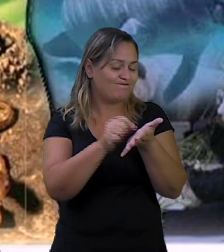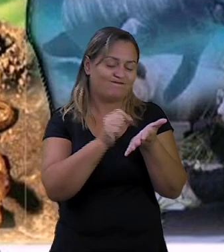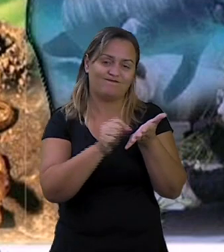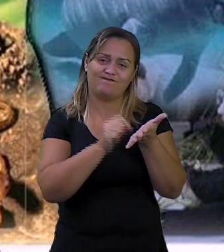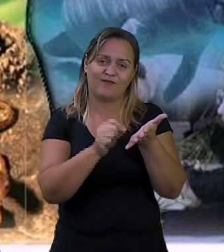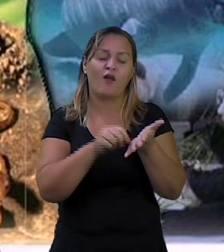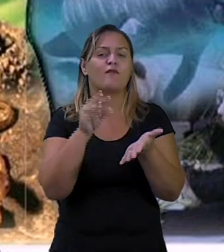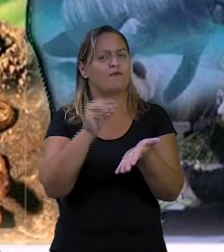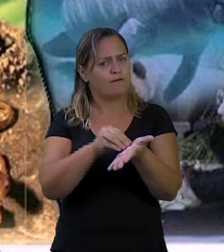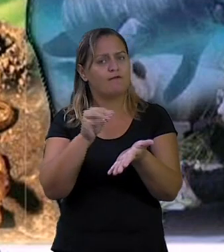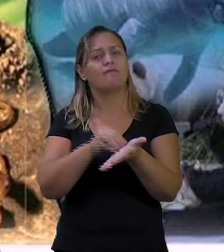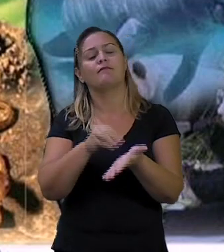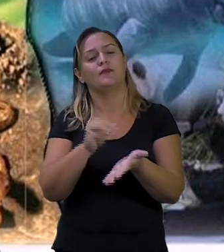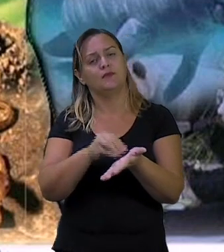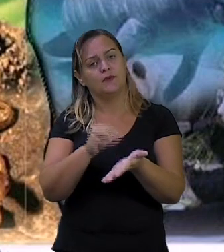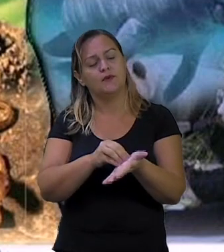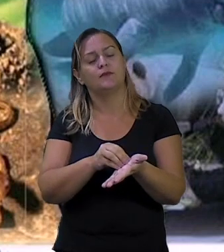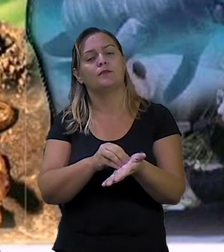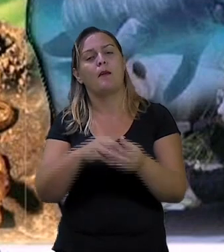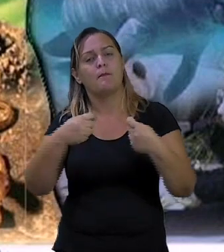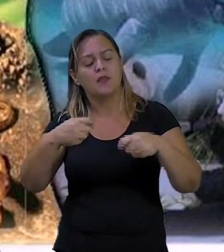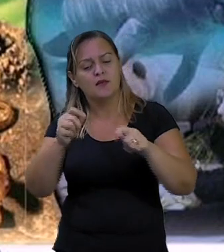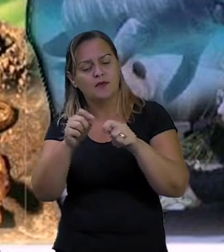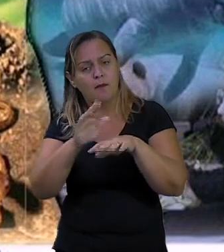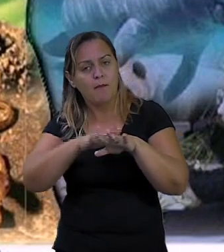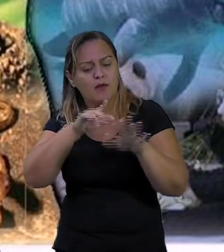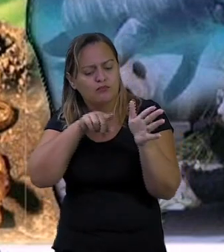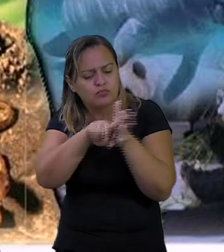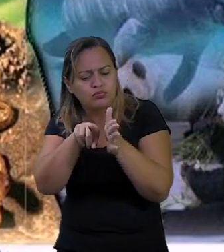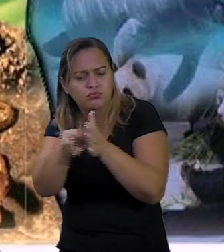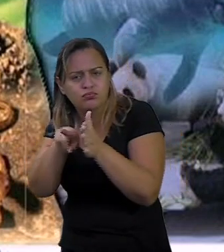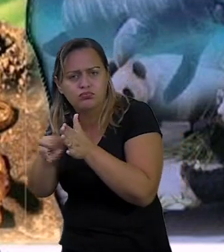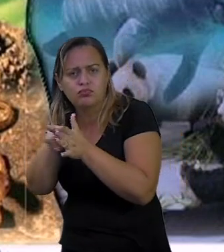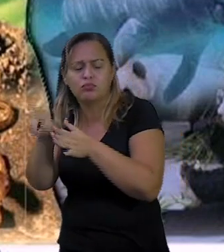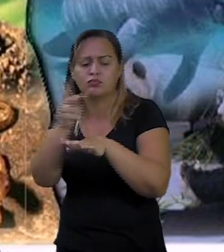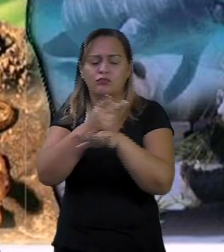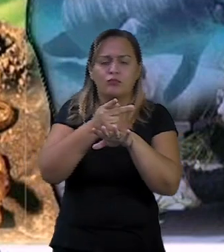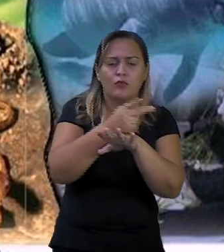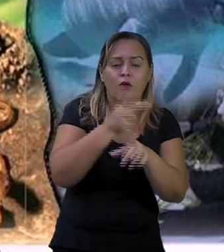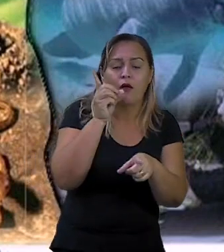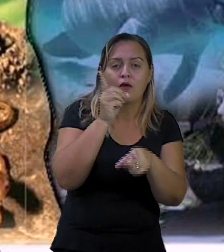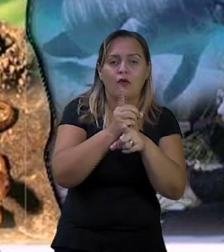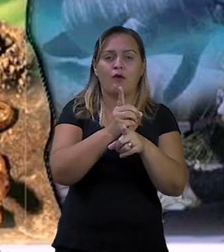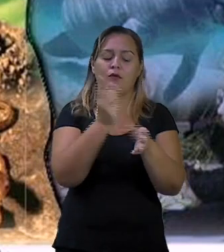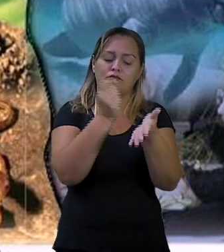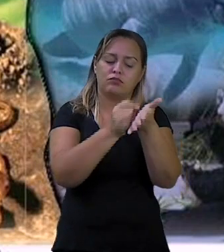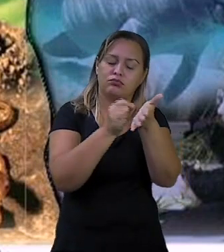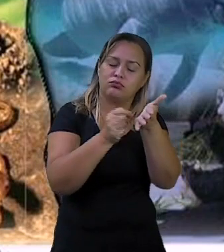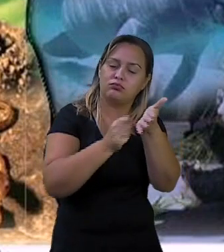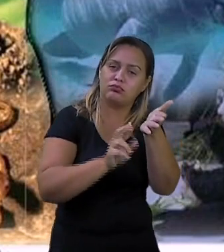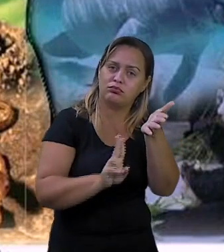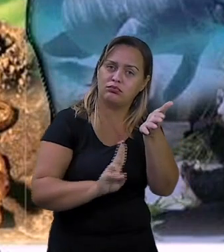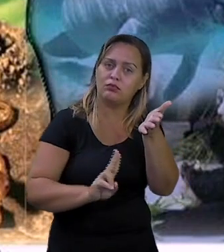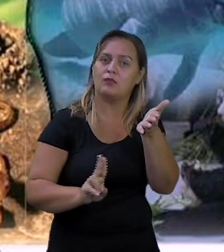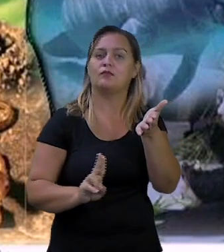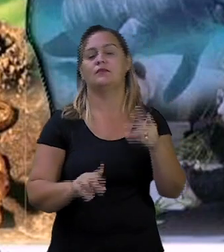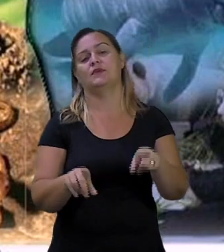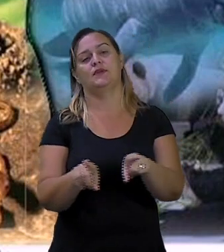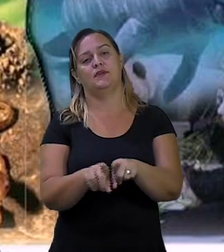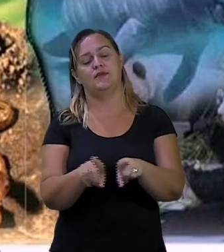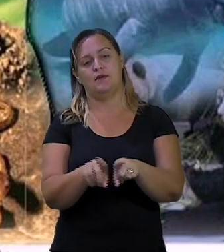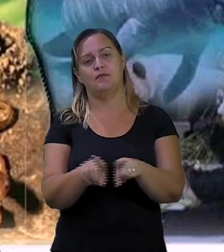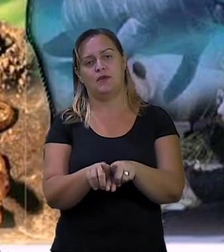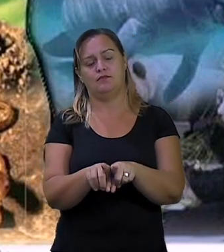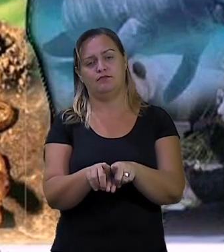destes seres eles são caracterizadas pela presença de uma medula espinhal e uma